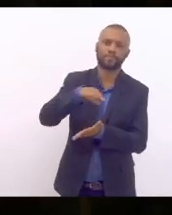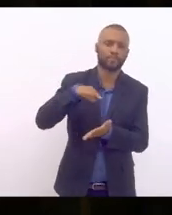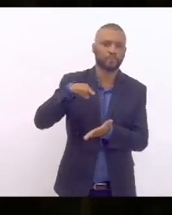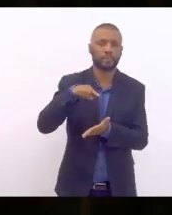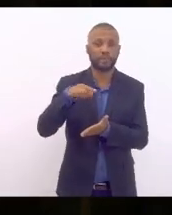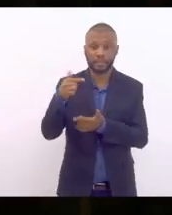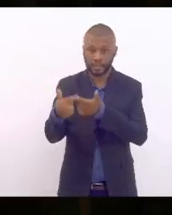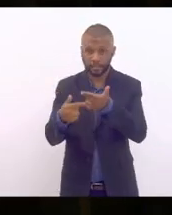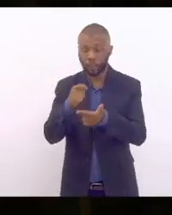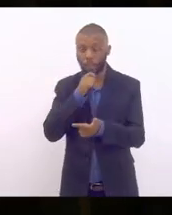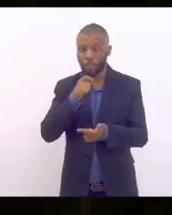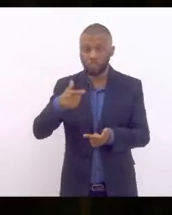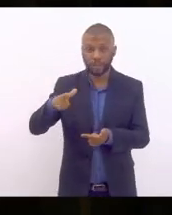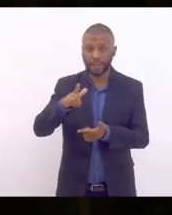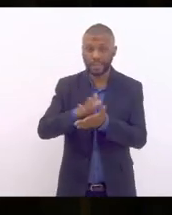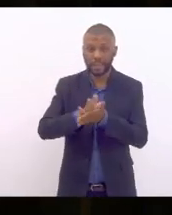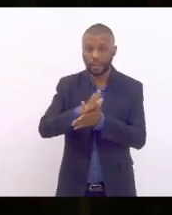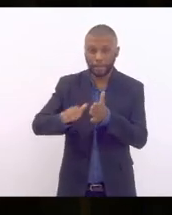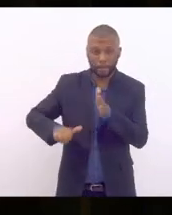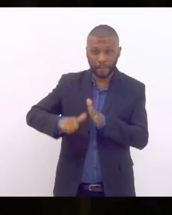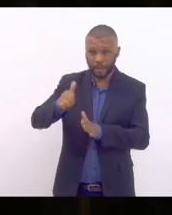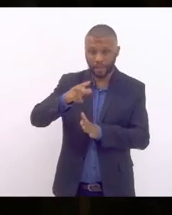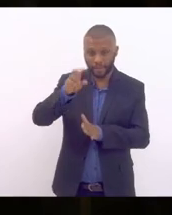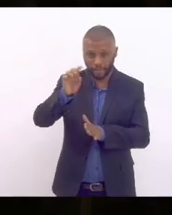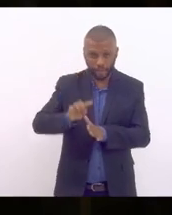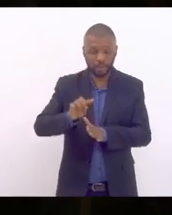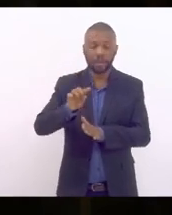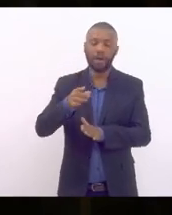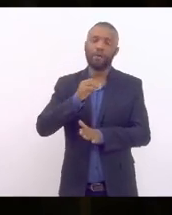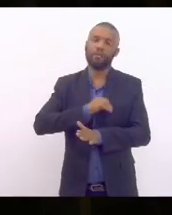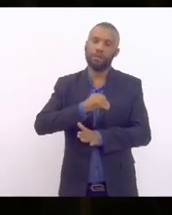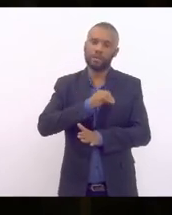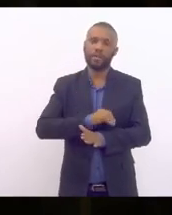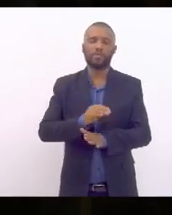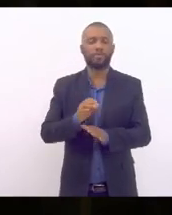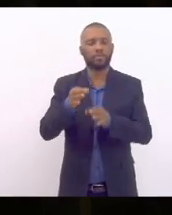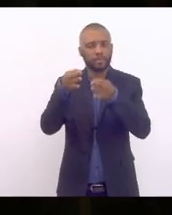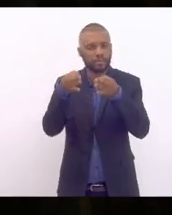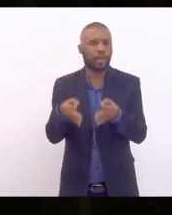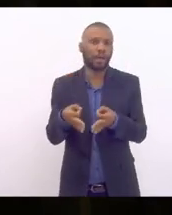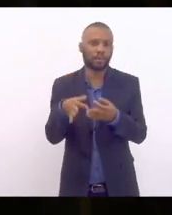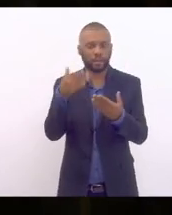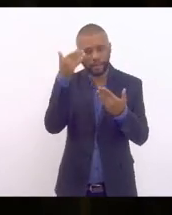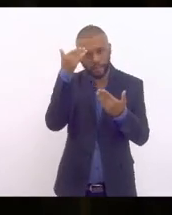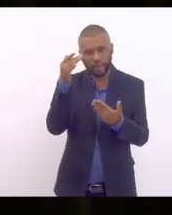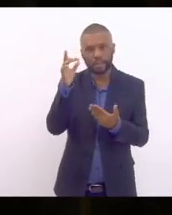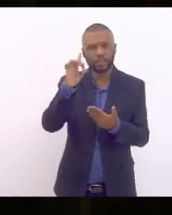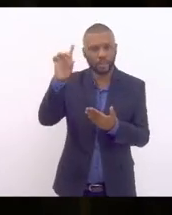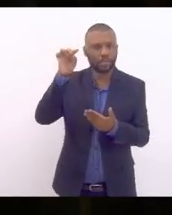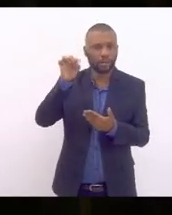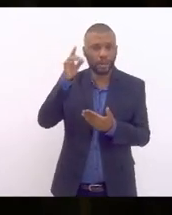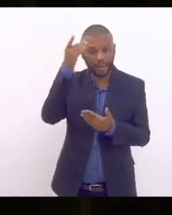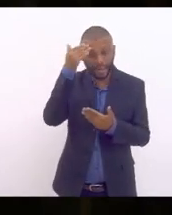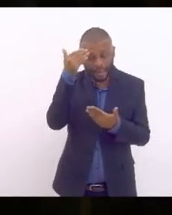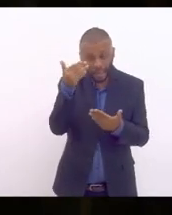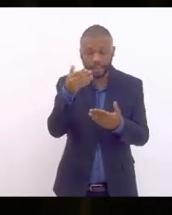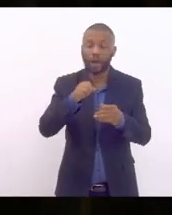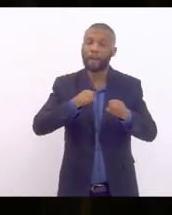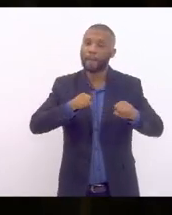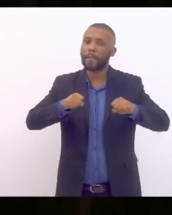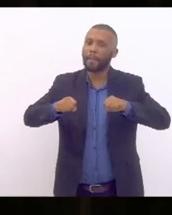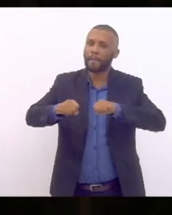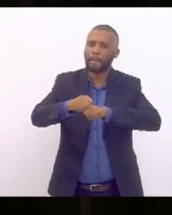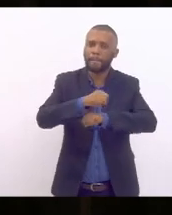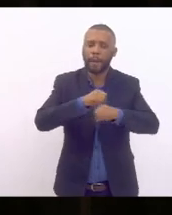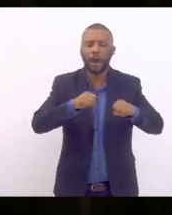trabalhadores não seriam recebidos pela primeira vez o salário em dia no período de férias então é graças ao movimento estudantil é graças ao movimento